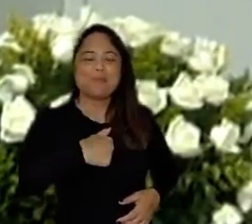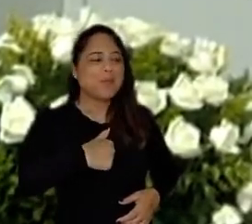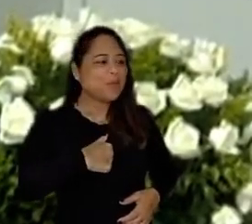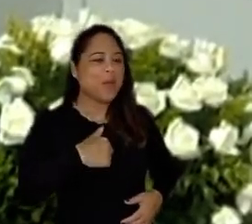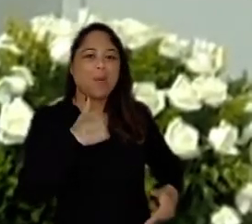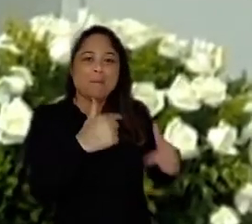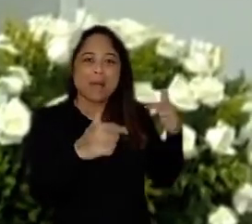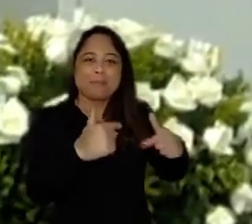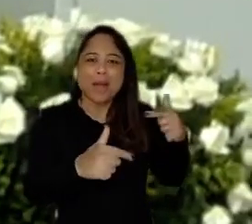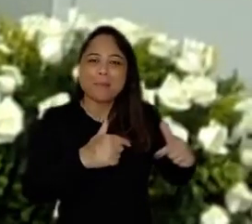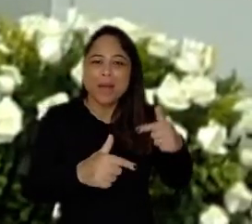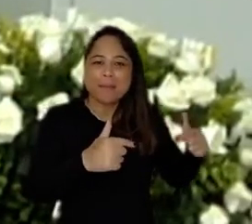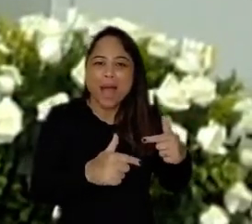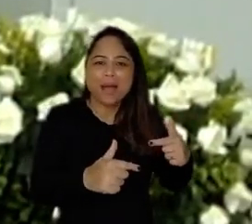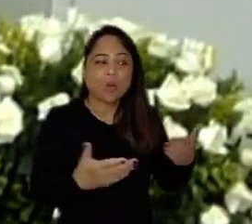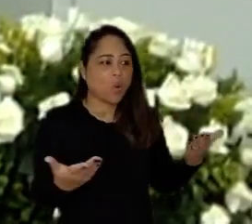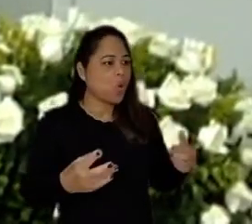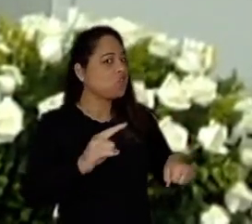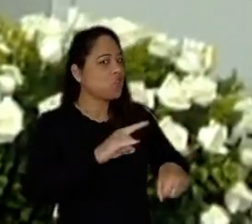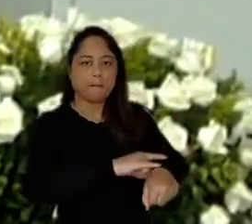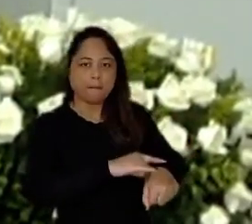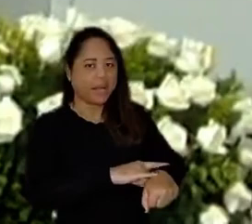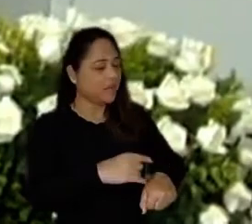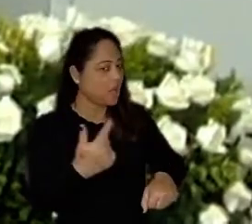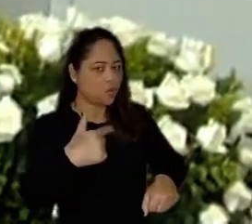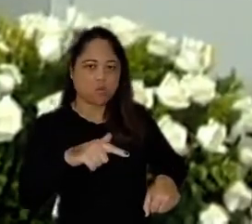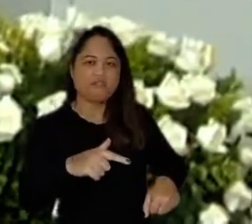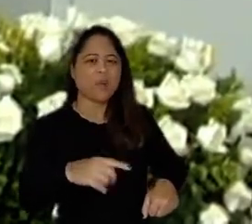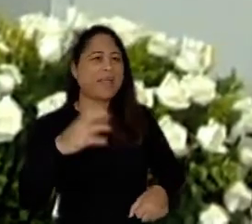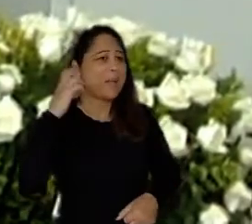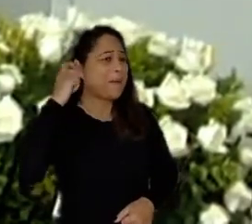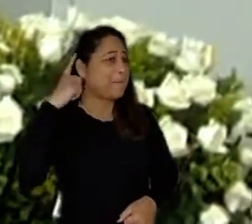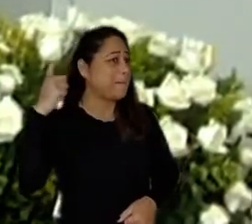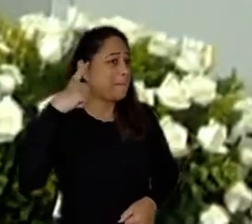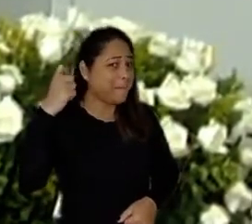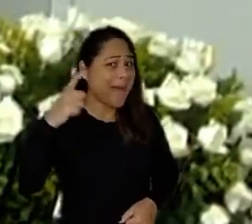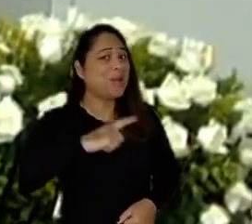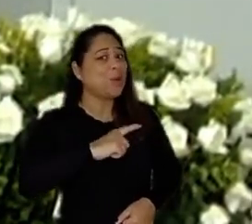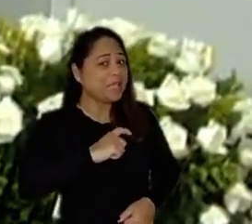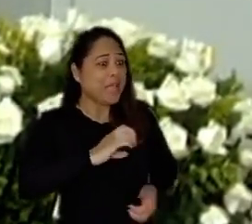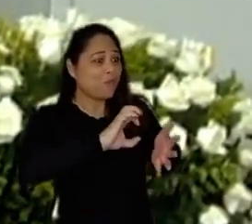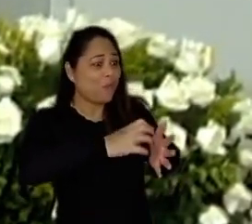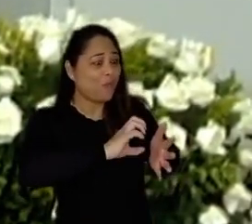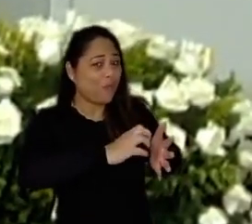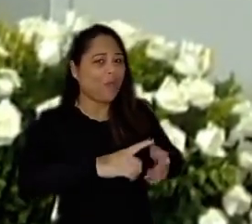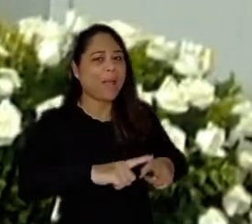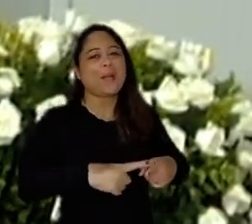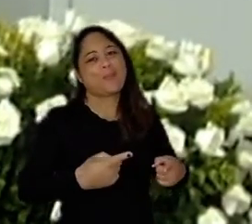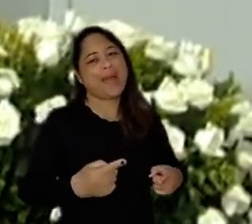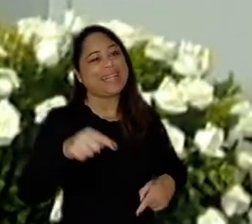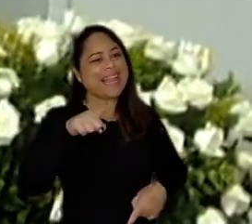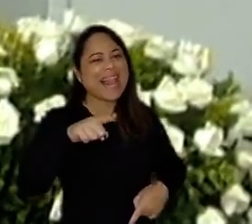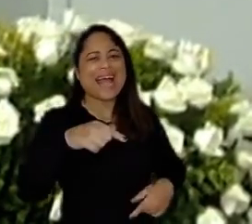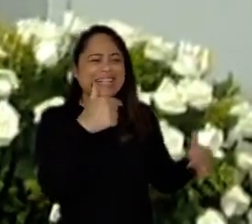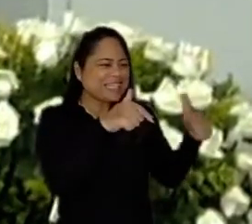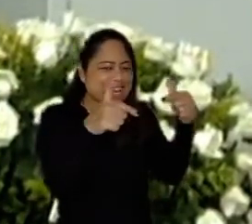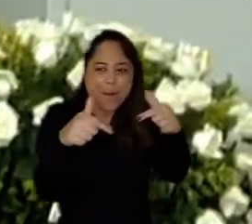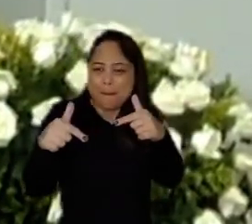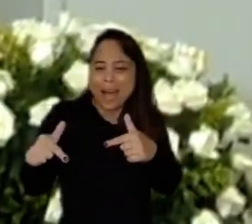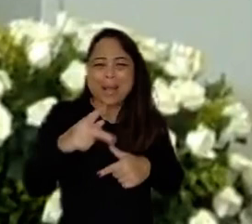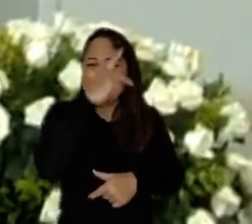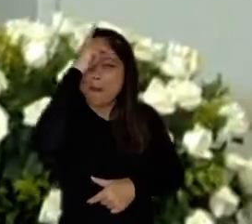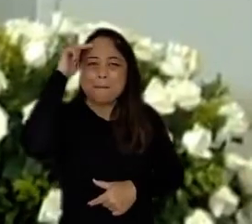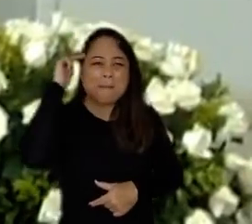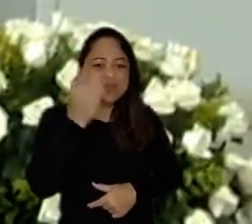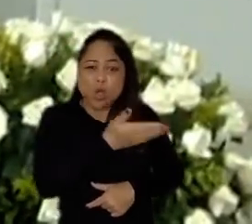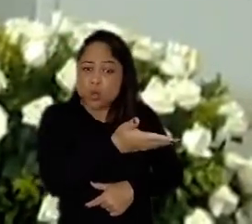respirar. Eu não tive nem tempo para ir no banheiro, tem um barulho ensurdecedor atrás da minha máquina, mas se lá trabalha um monte de gente, acostumou,